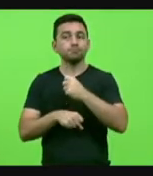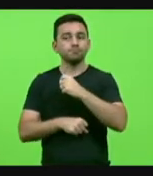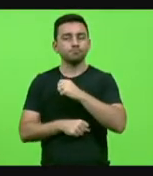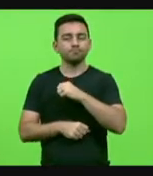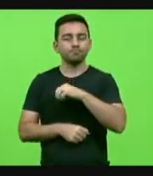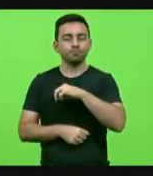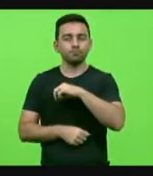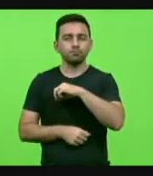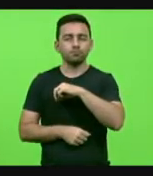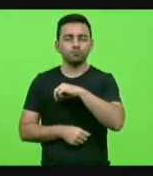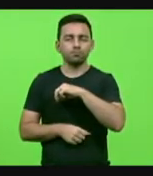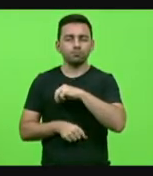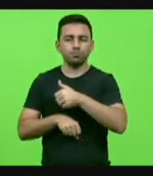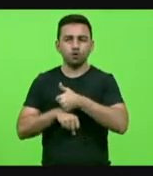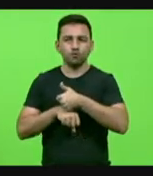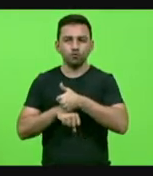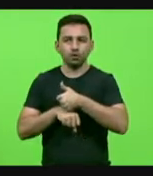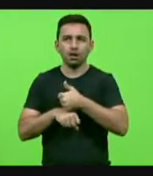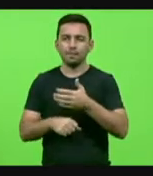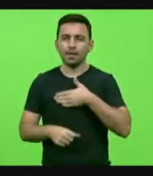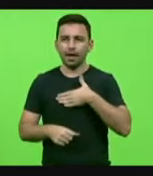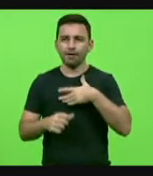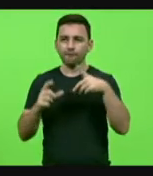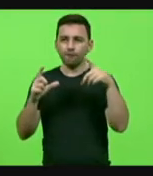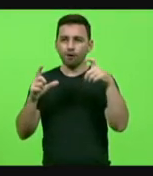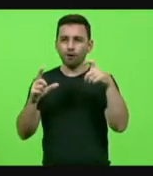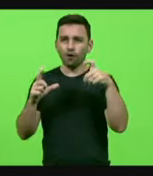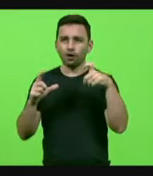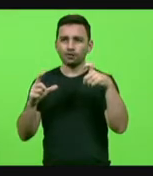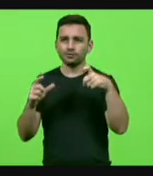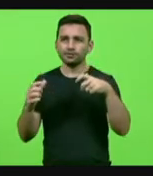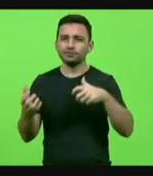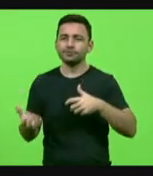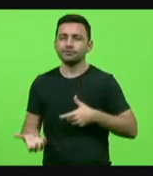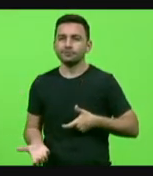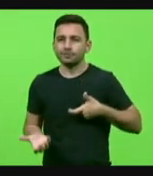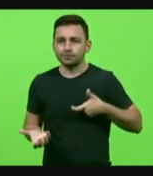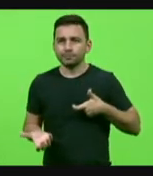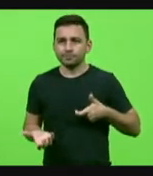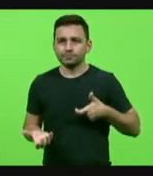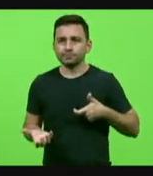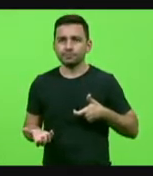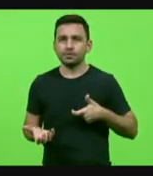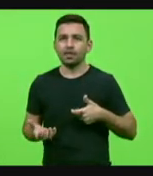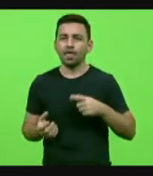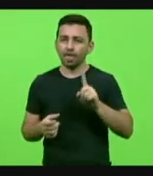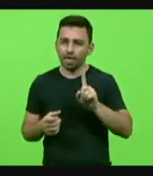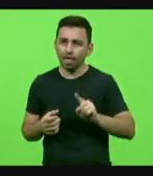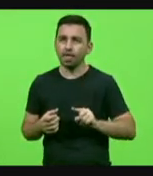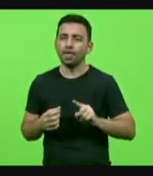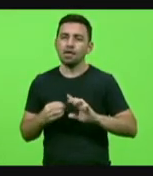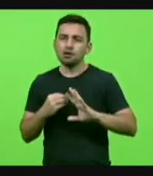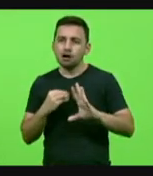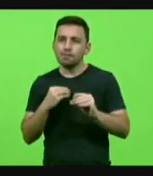profissional, até peguei essa foto minha com as armas que as emendas